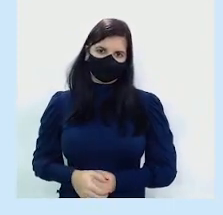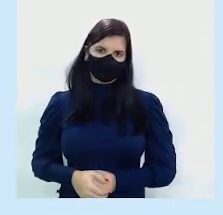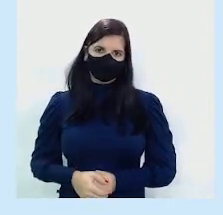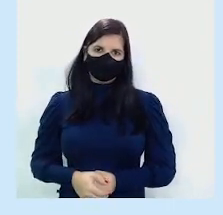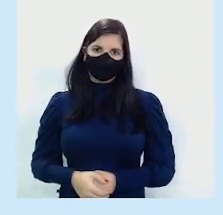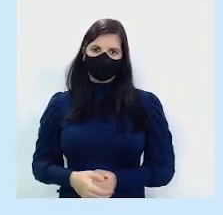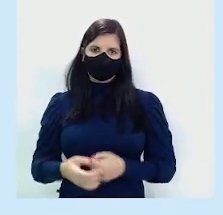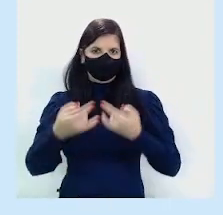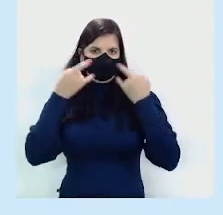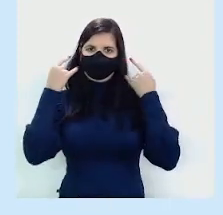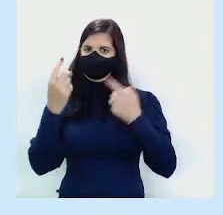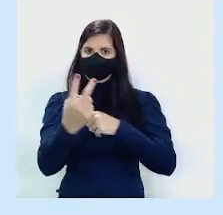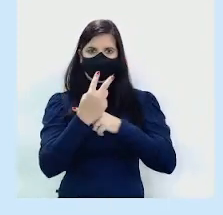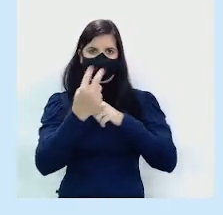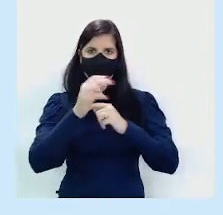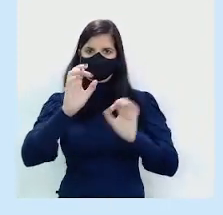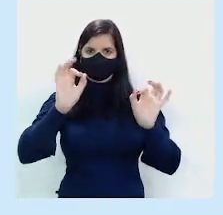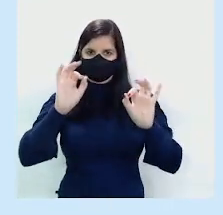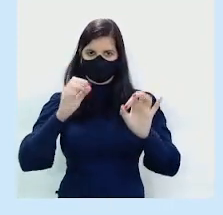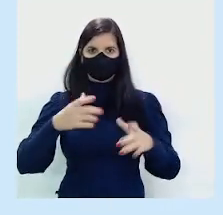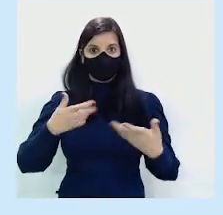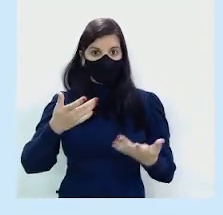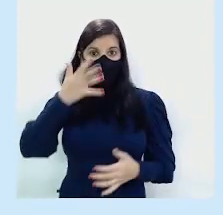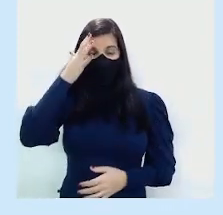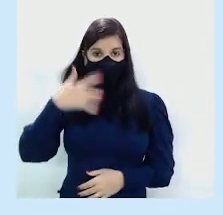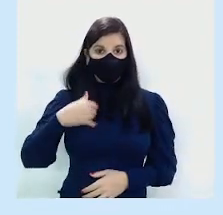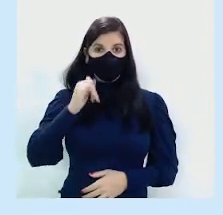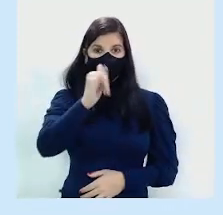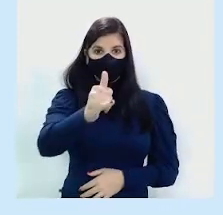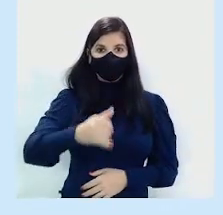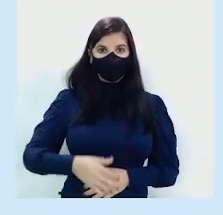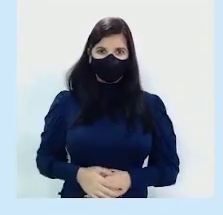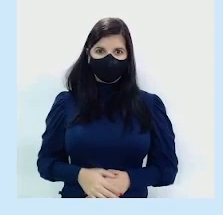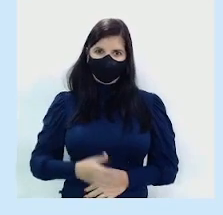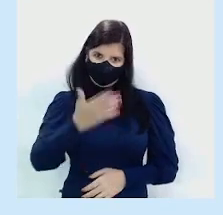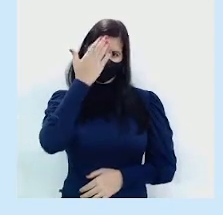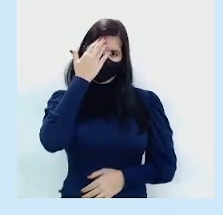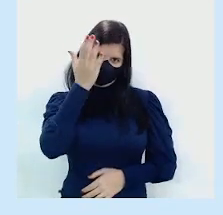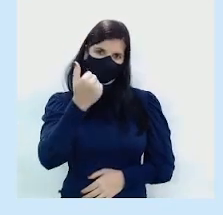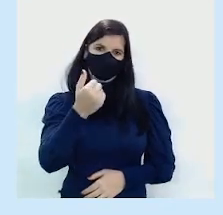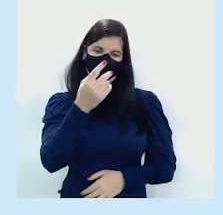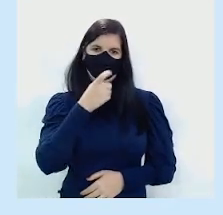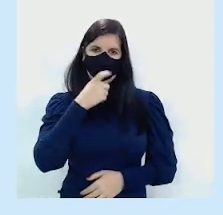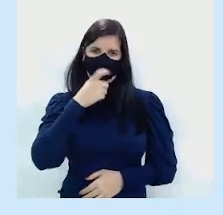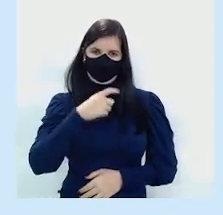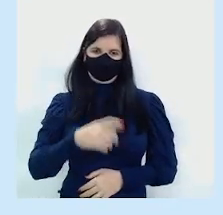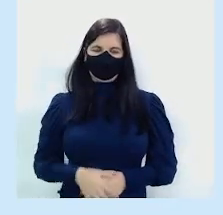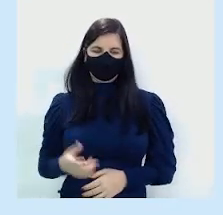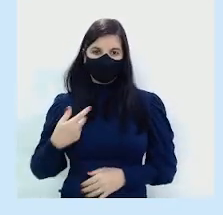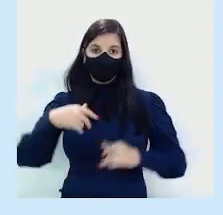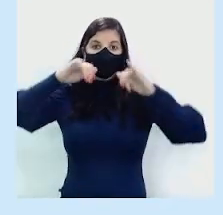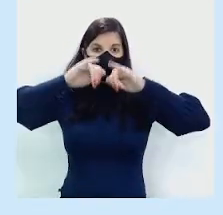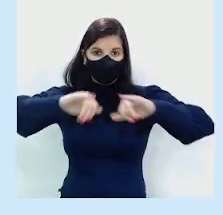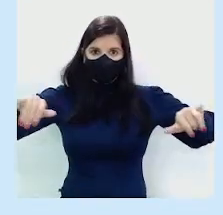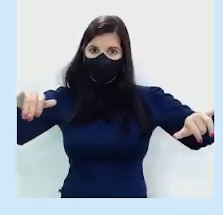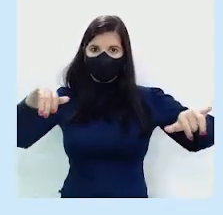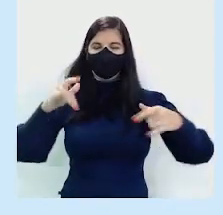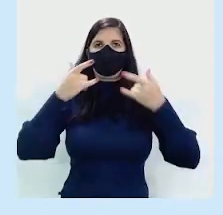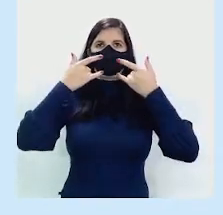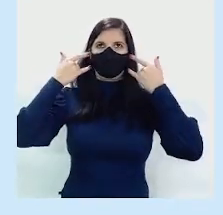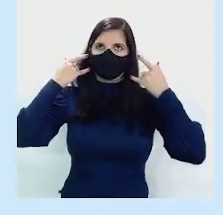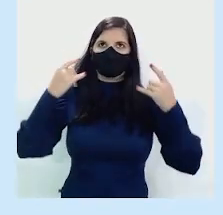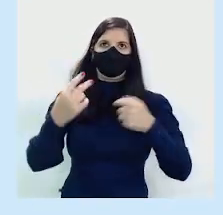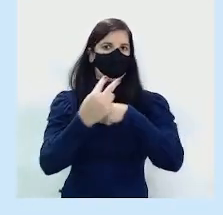com relação à proteção. Imagine que eu dissesse algo assim, a gente sabe que isso é mentira, né? Mas se eu disser isso aqui do nada,